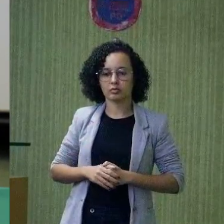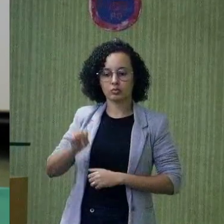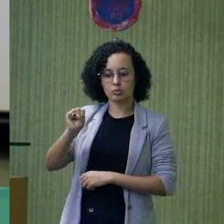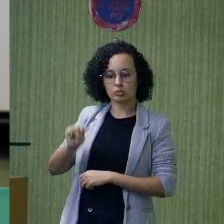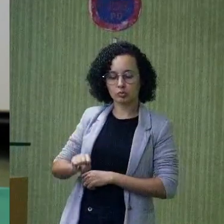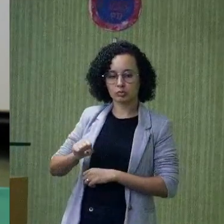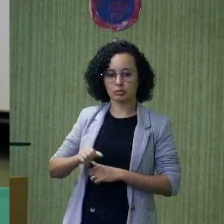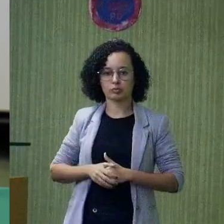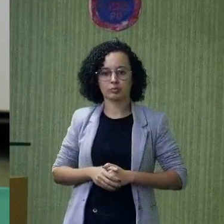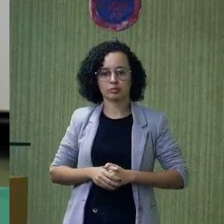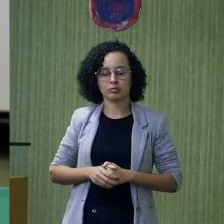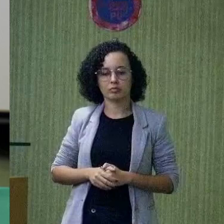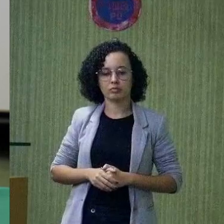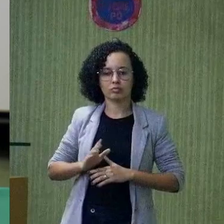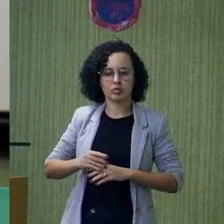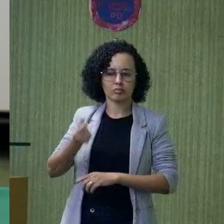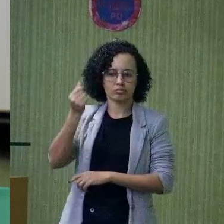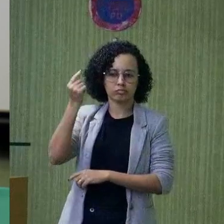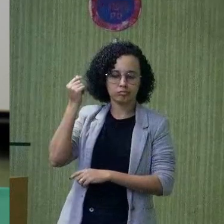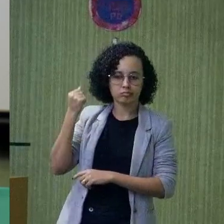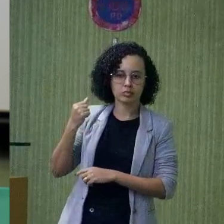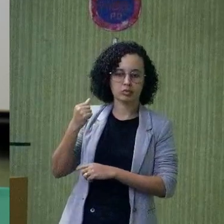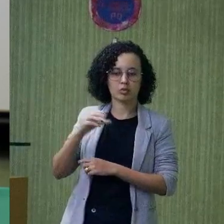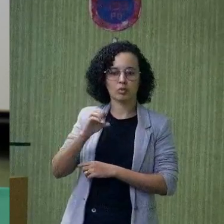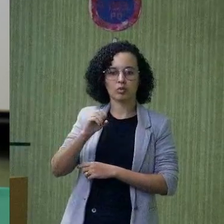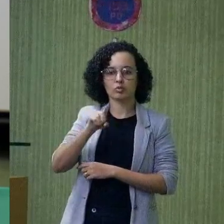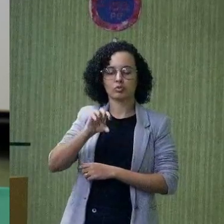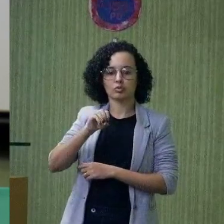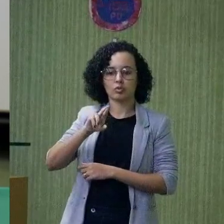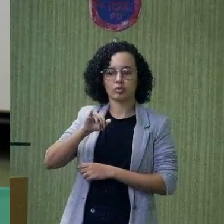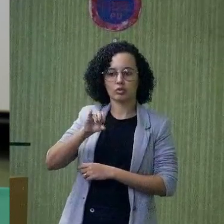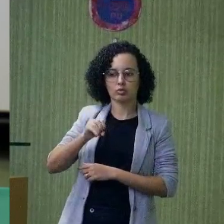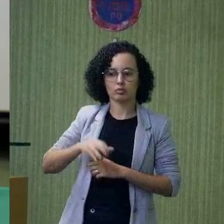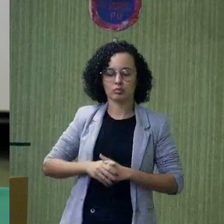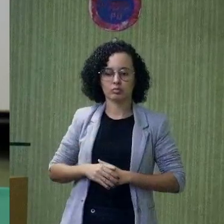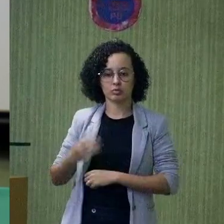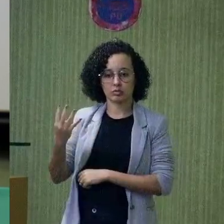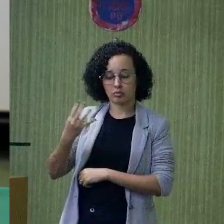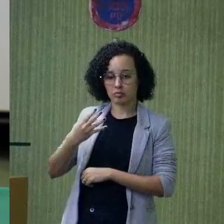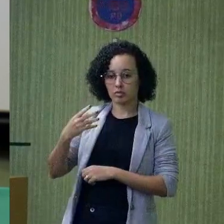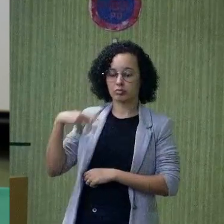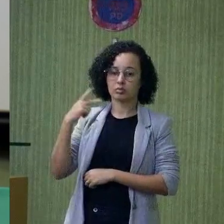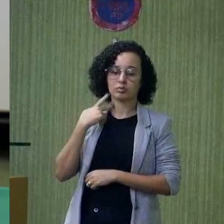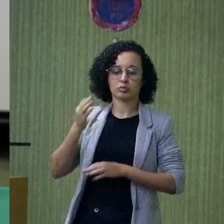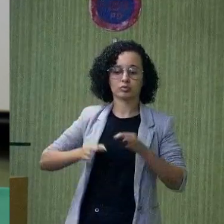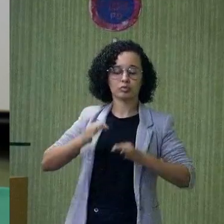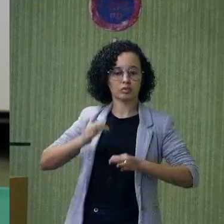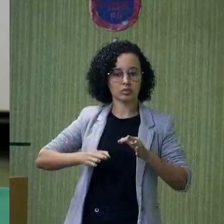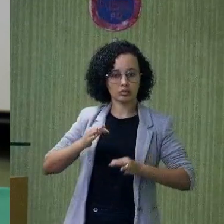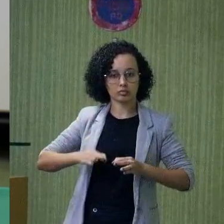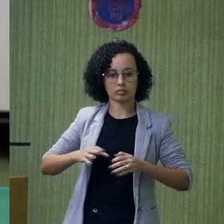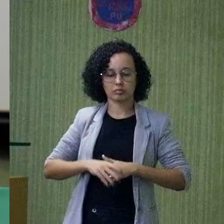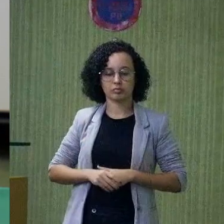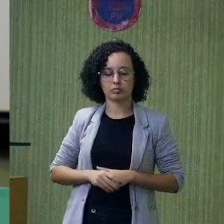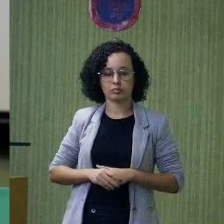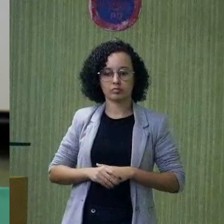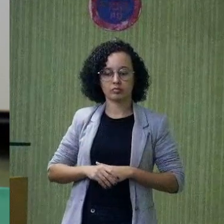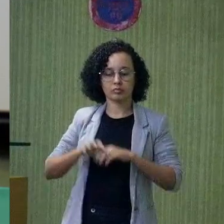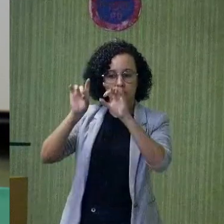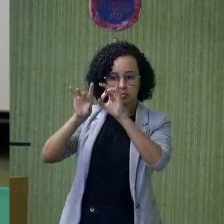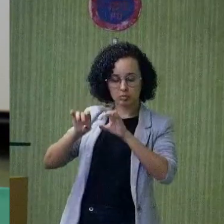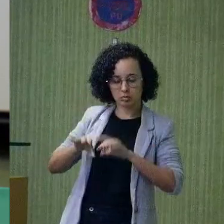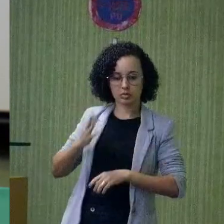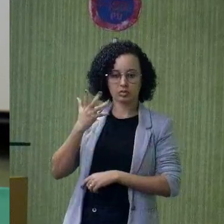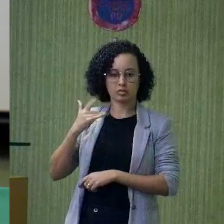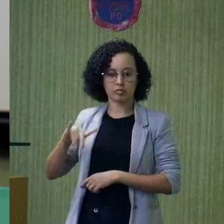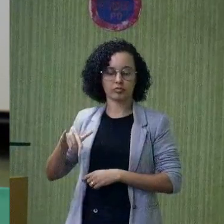de Osório desde 2001 tendo exercido os cargos de quarta promotora de Justiça promotora de Justiça especializada em Infância em